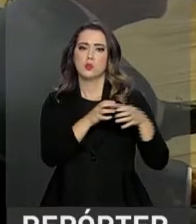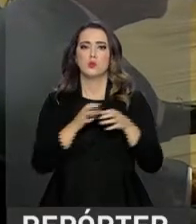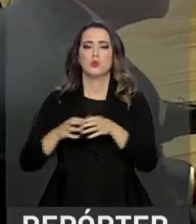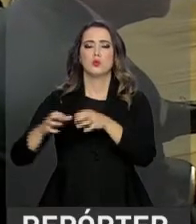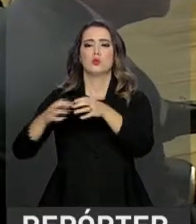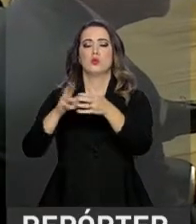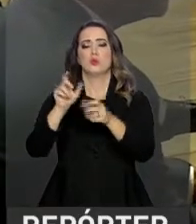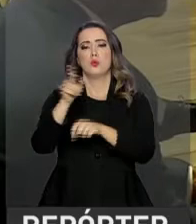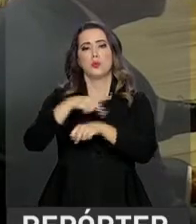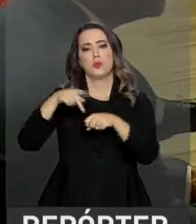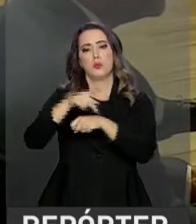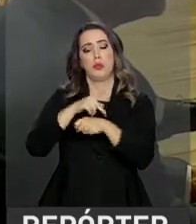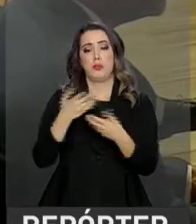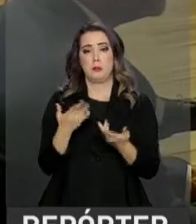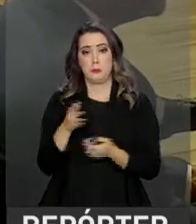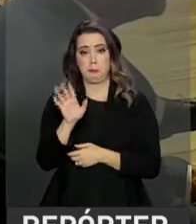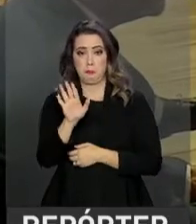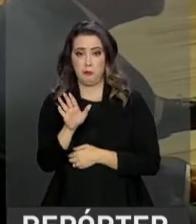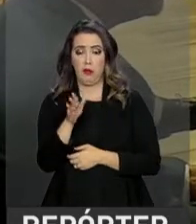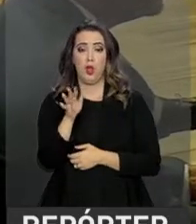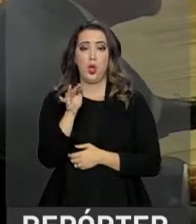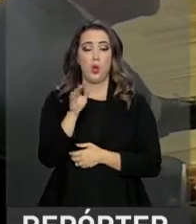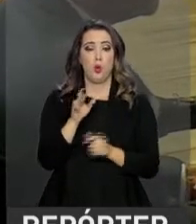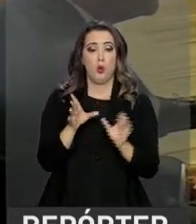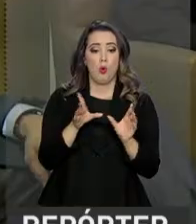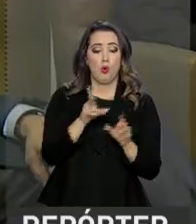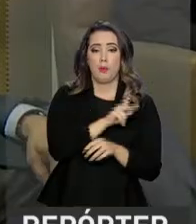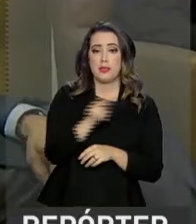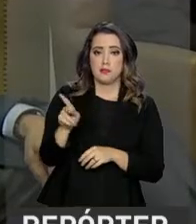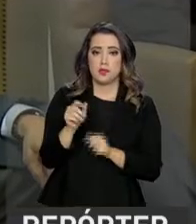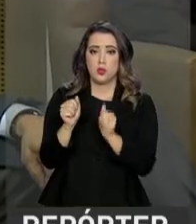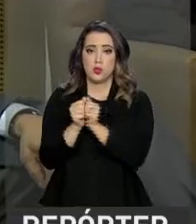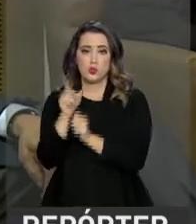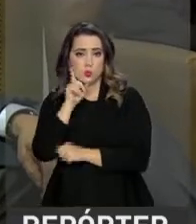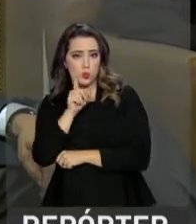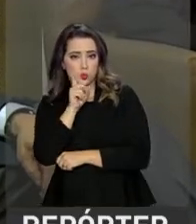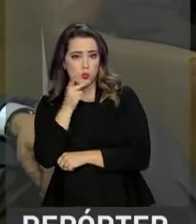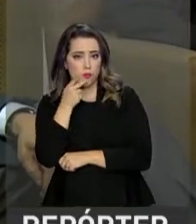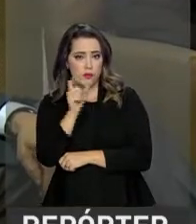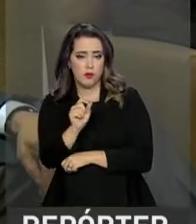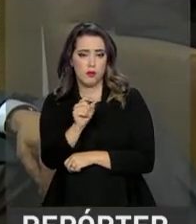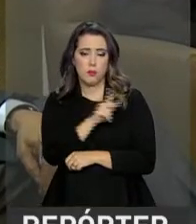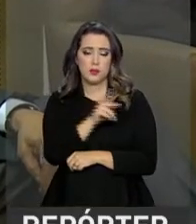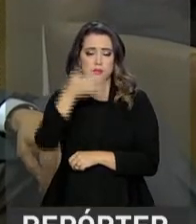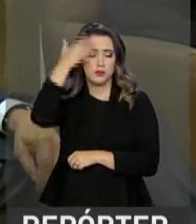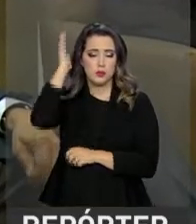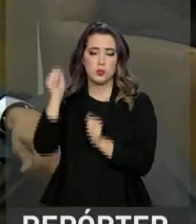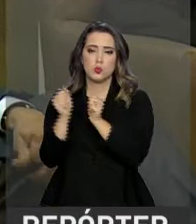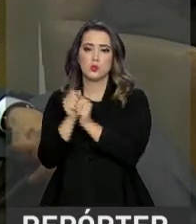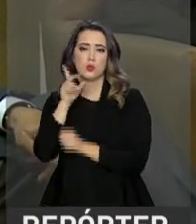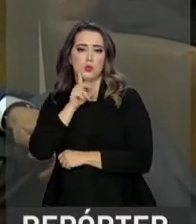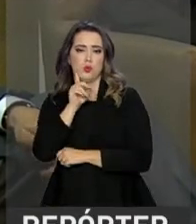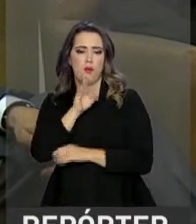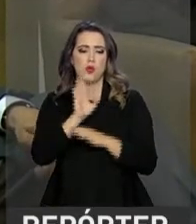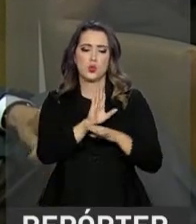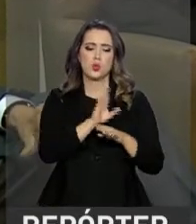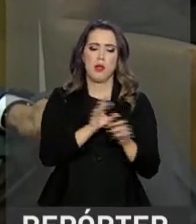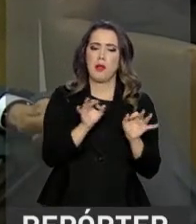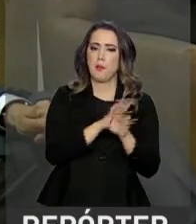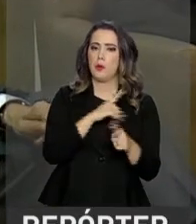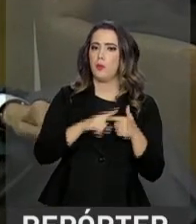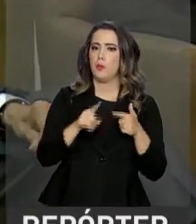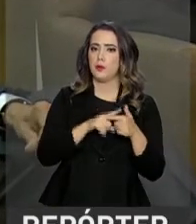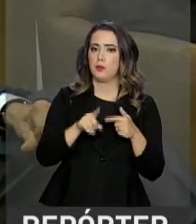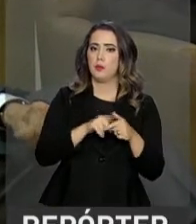norte-americanos recebeu indicação de que vão ajudar a resolver a taxação extra sobre o aço alumínio do brasil